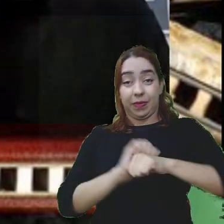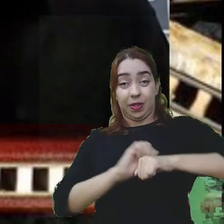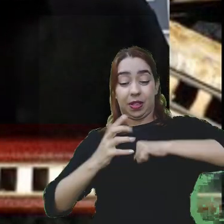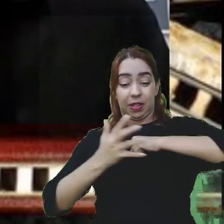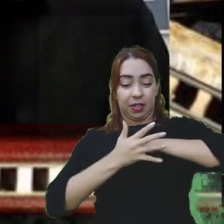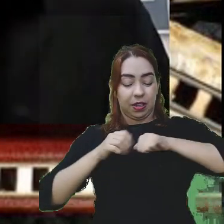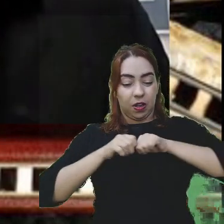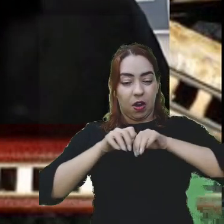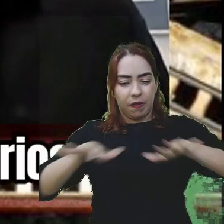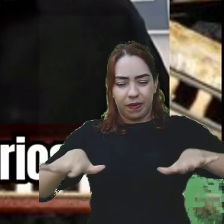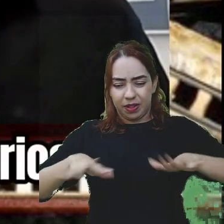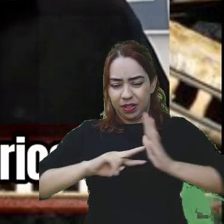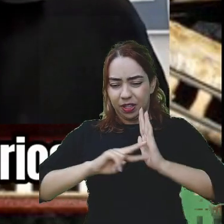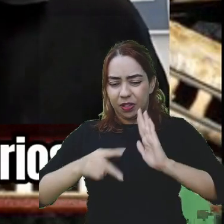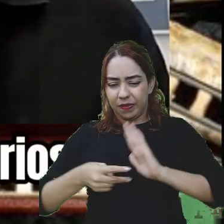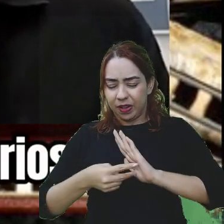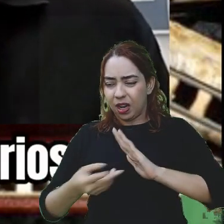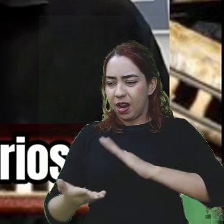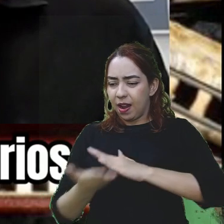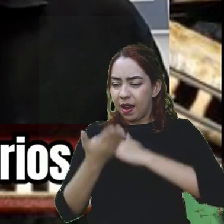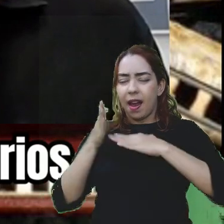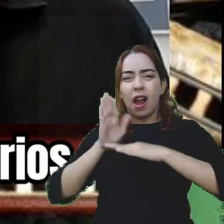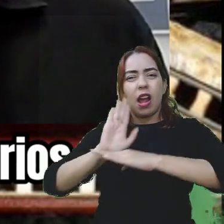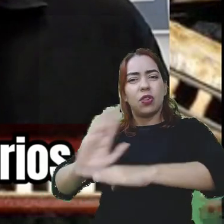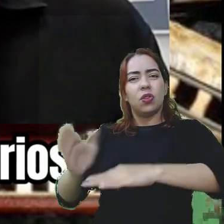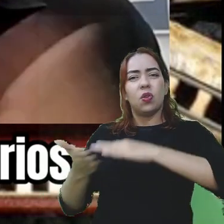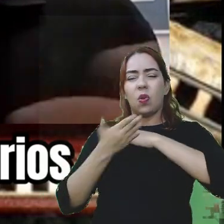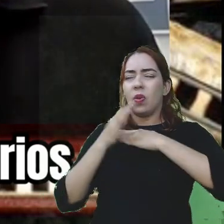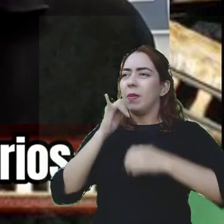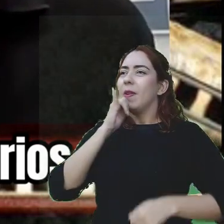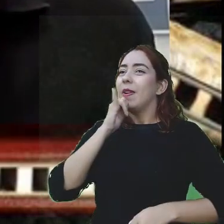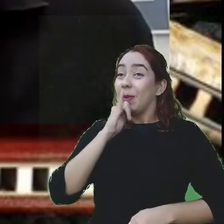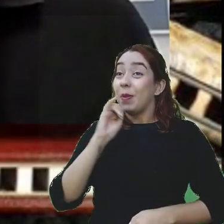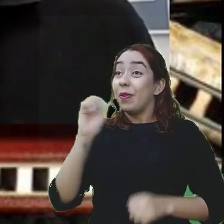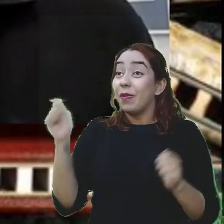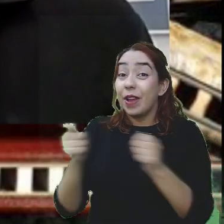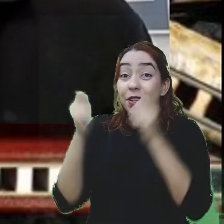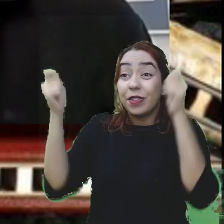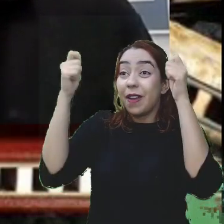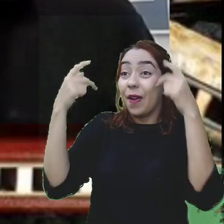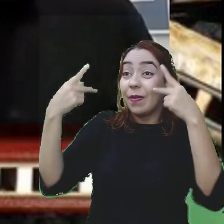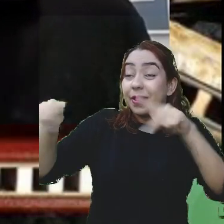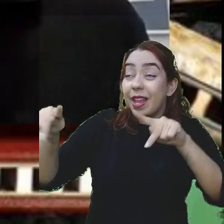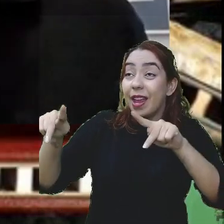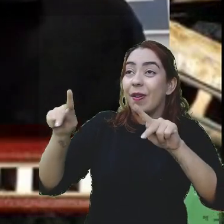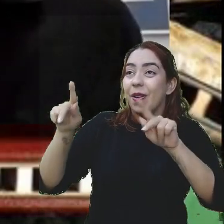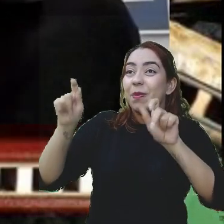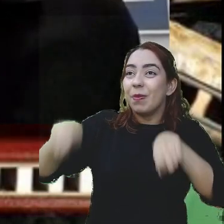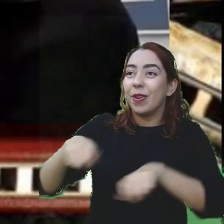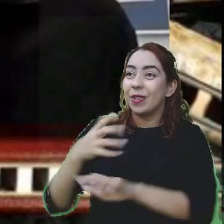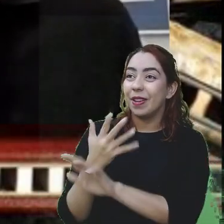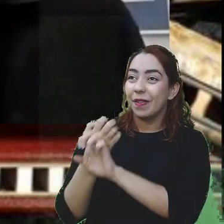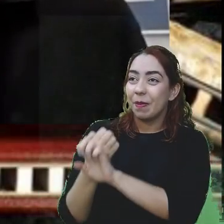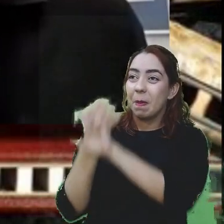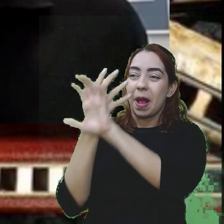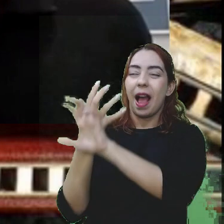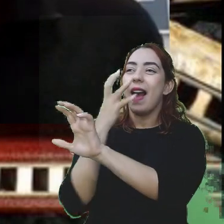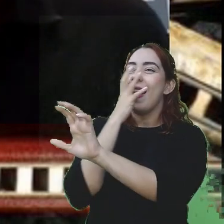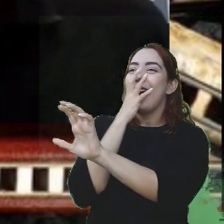uma ajuda, a gente se ajudou, a gente participou de um festival com vários participantes, assim,